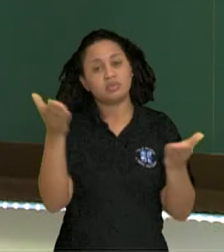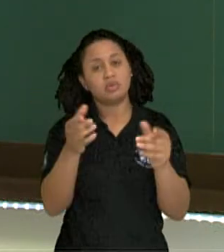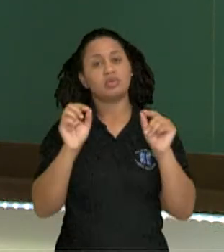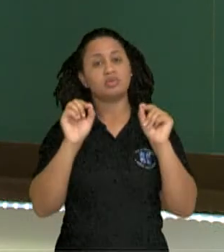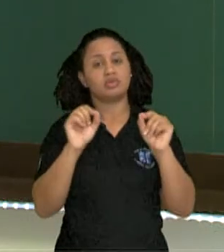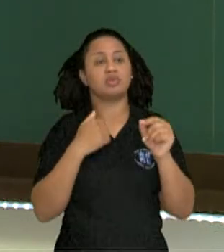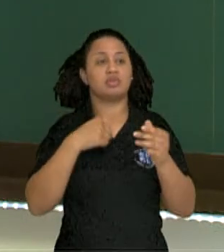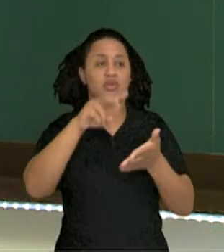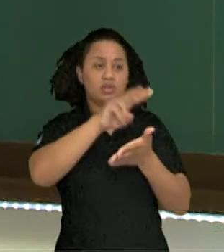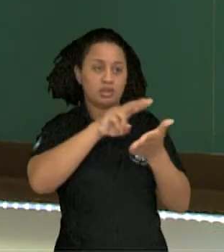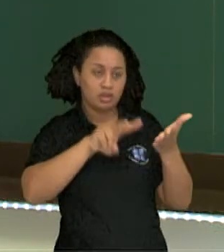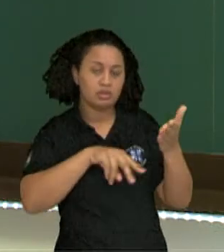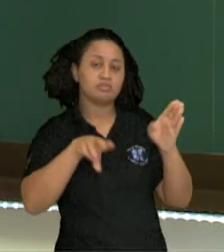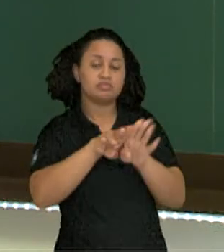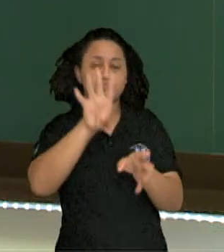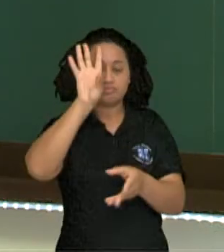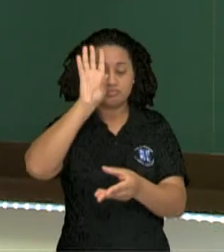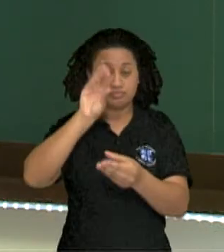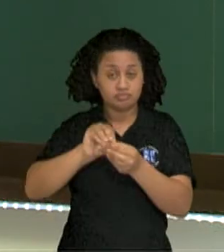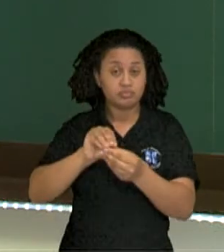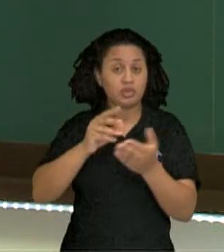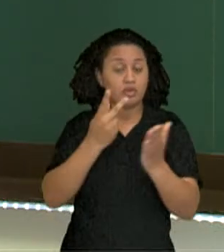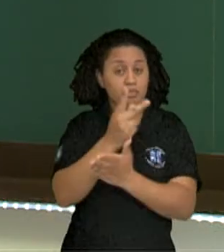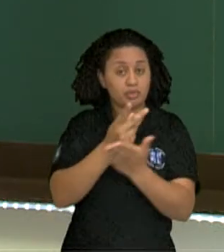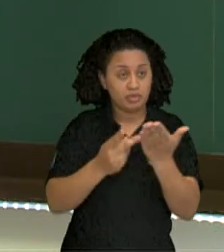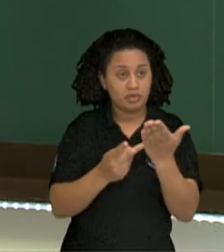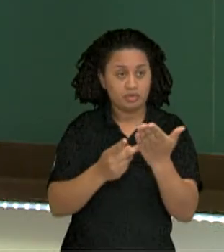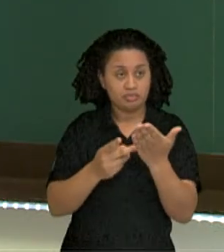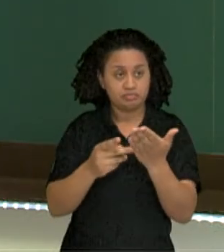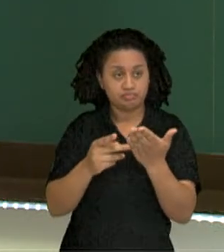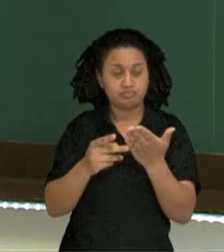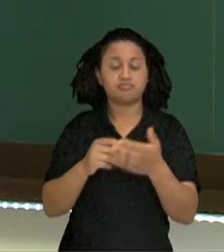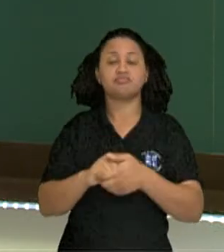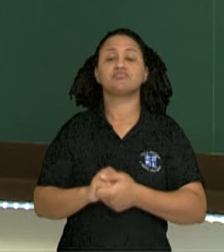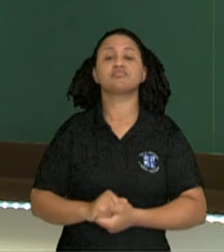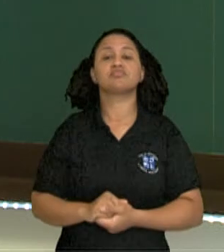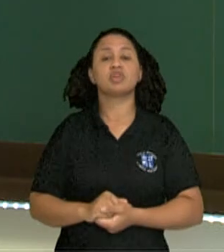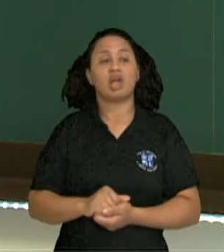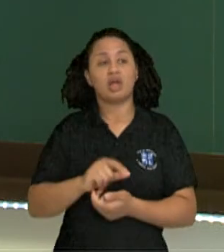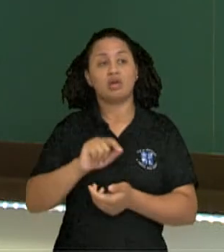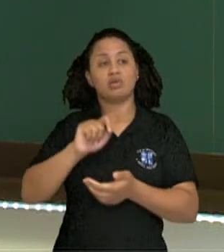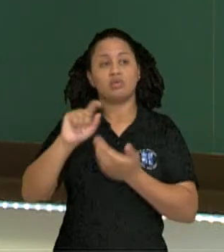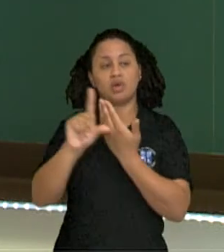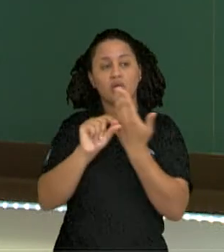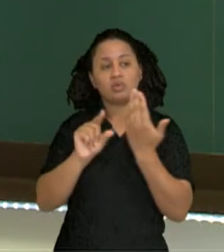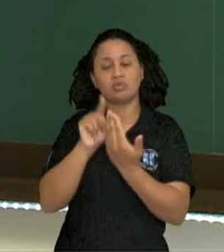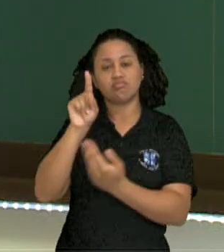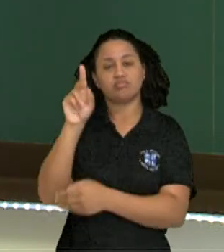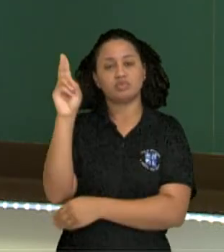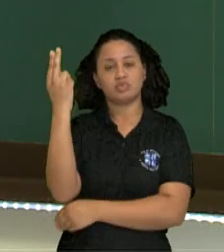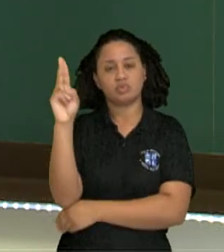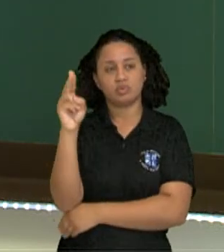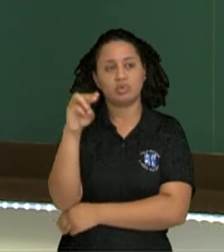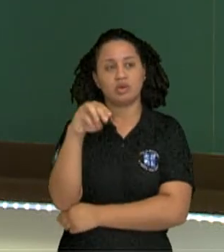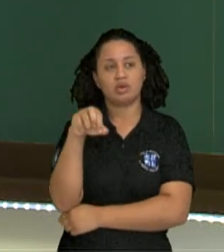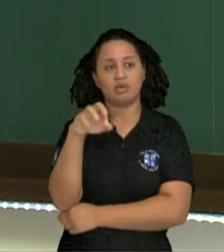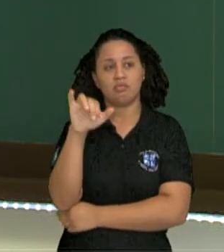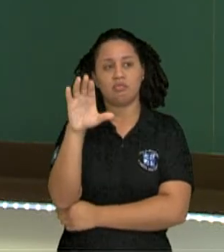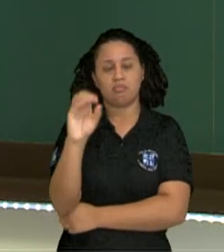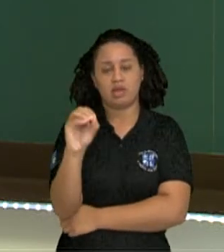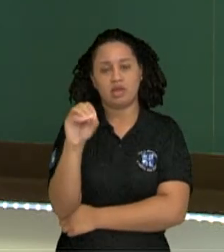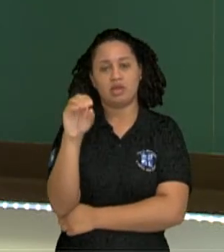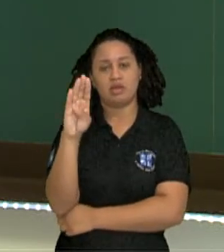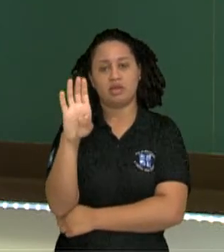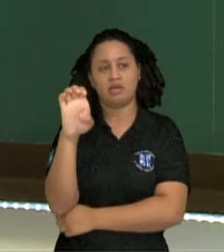e interpretamos o poema No te rindas, del escritor uruguaio Mário Benedetti. Vimos que o modo